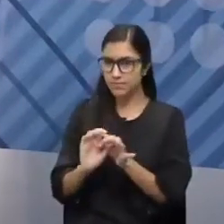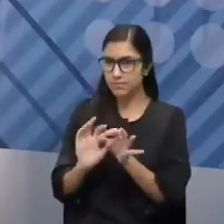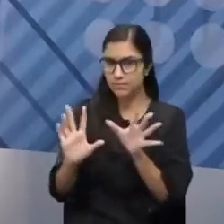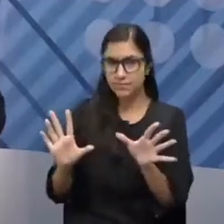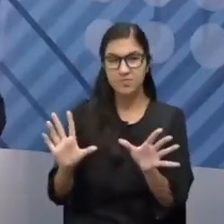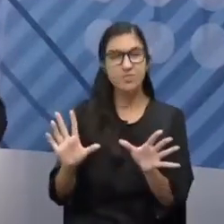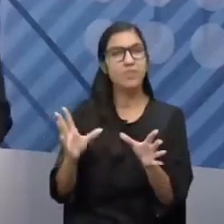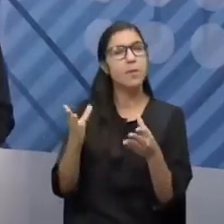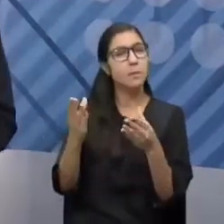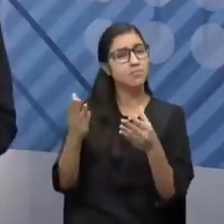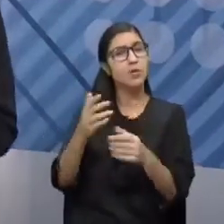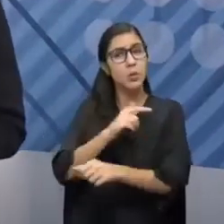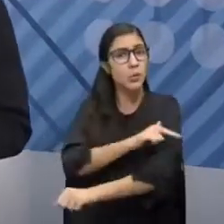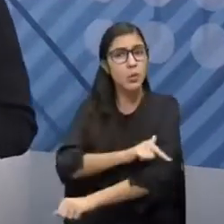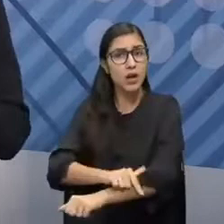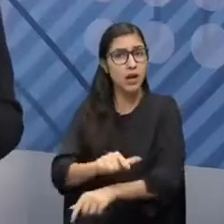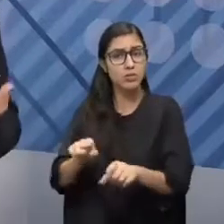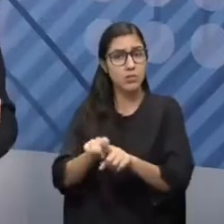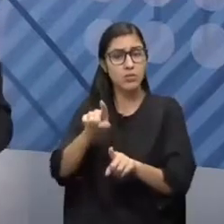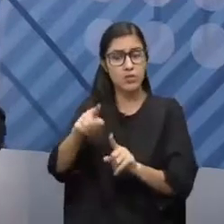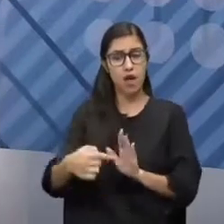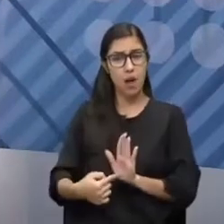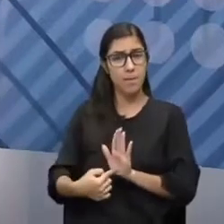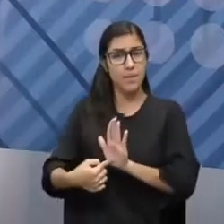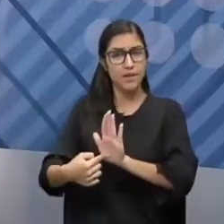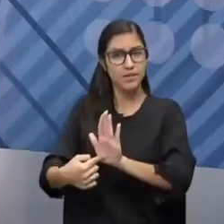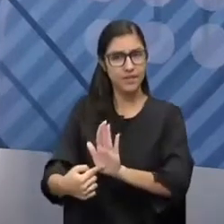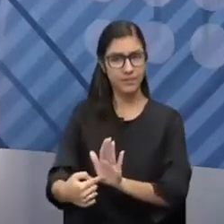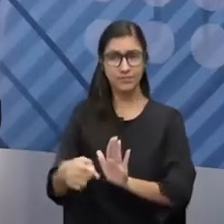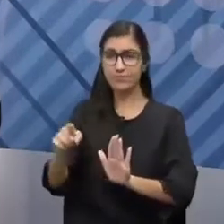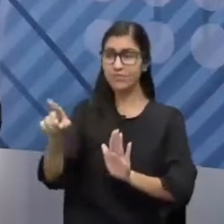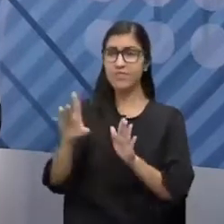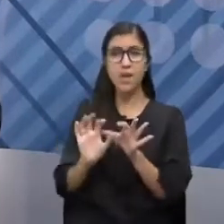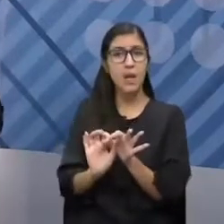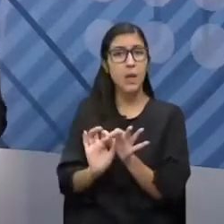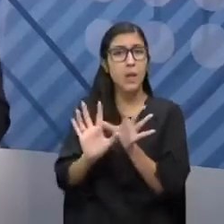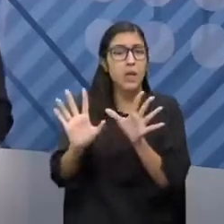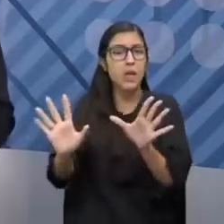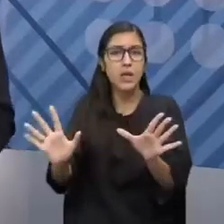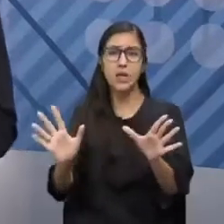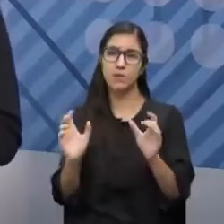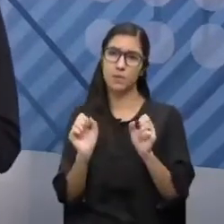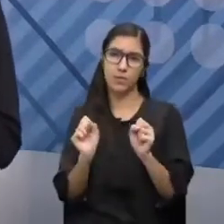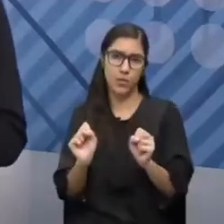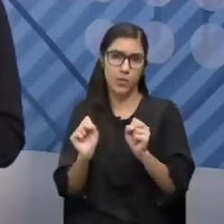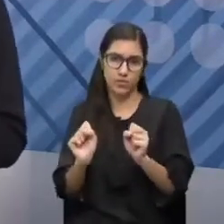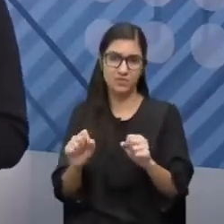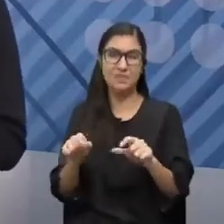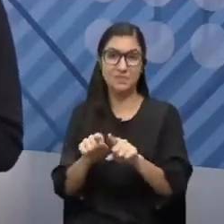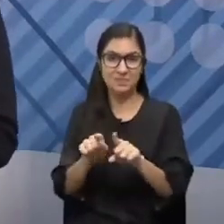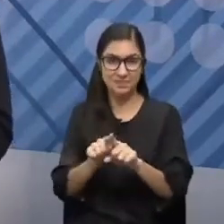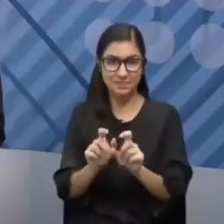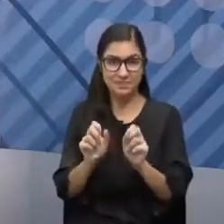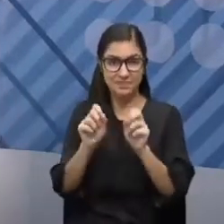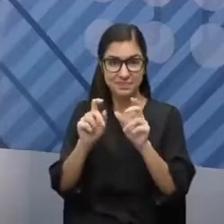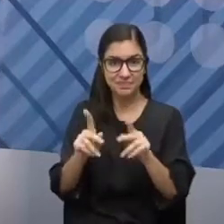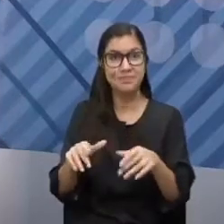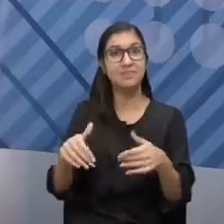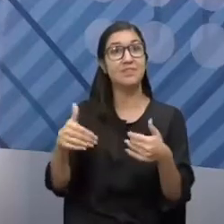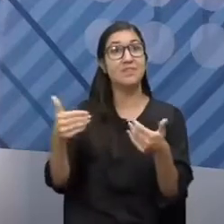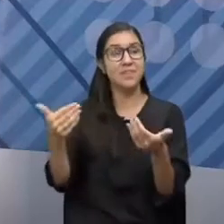é muito educado também, que você se apresente, que você deixe ele livre, bem à vontade também, tá?